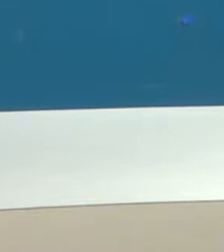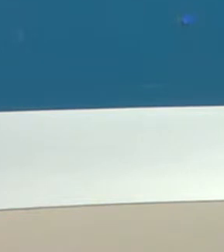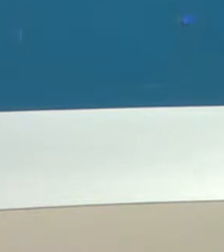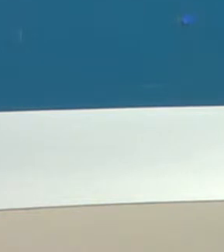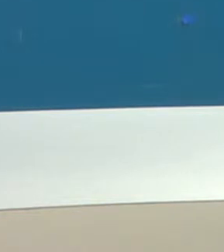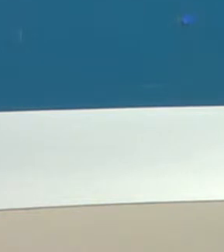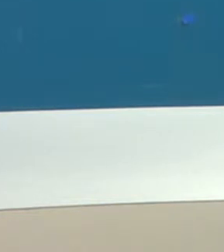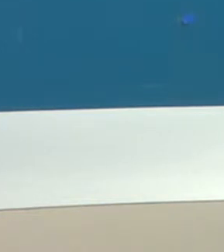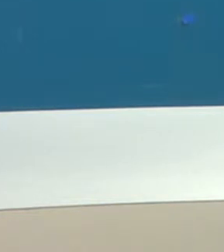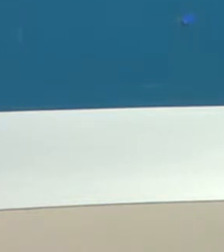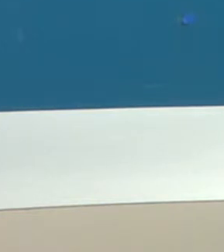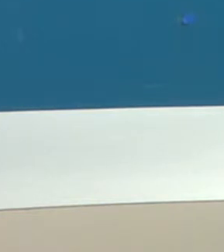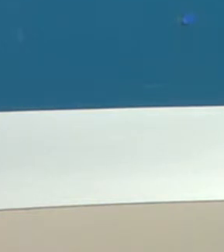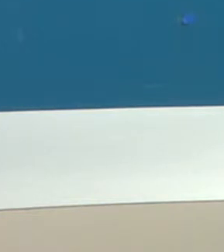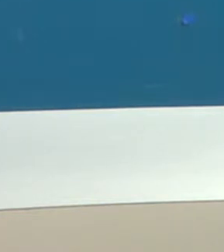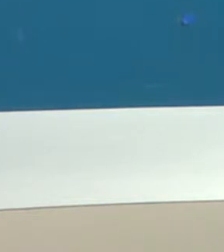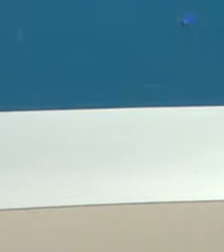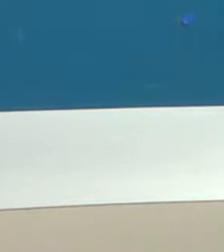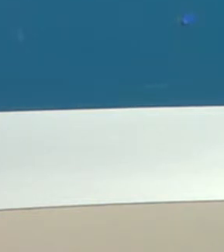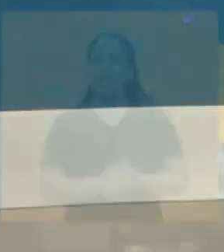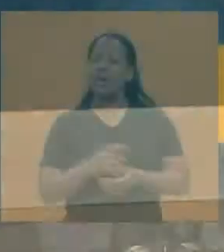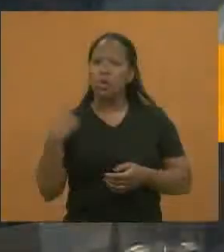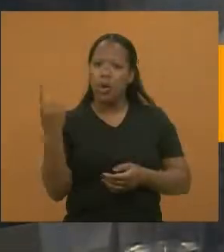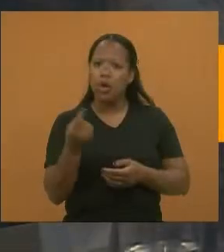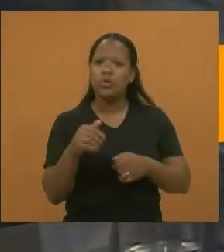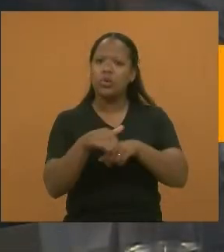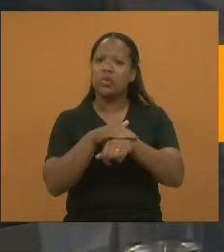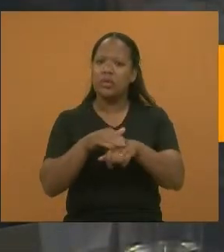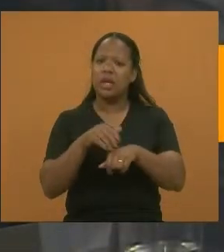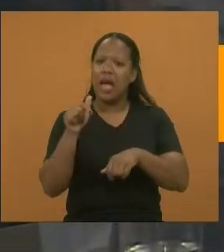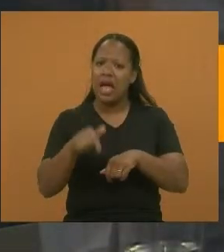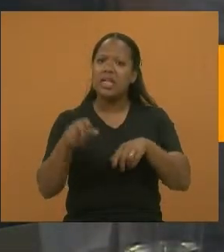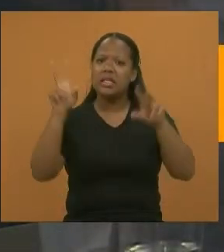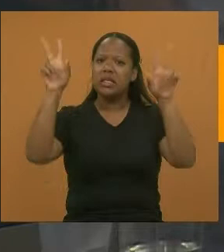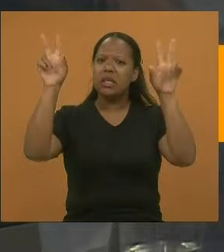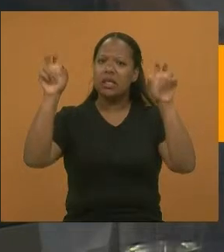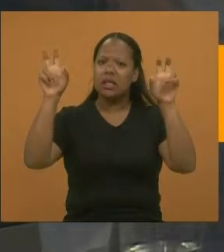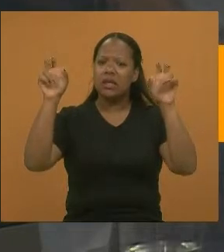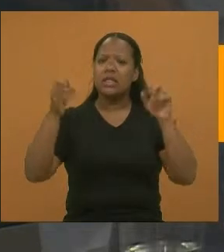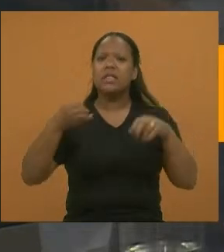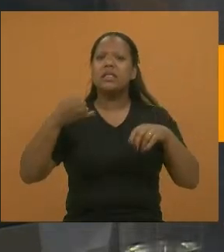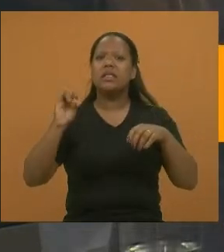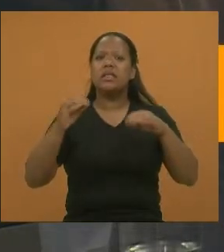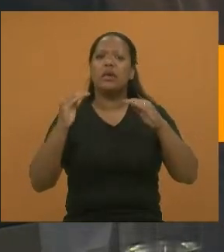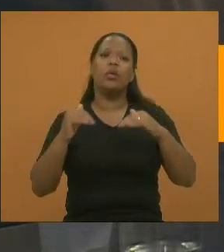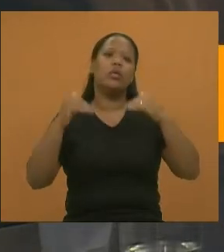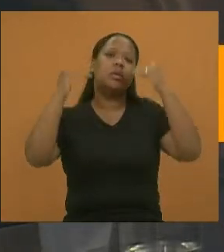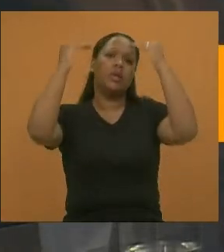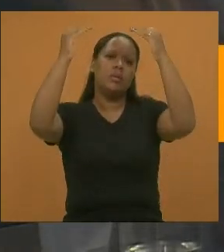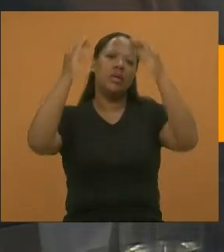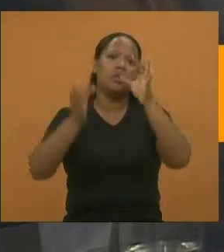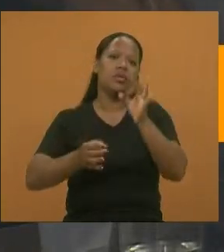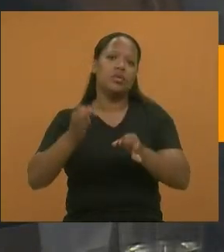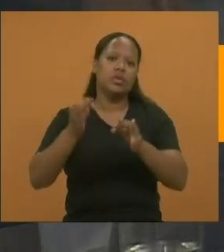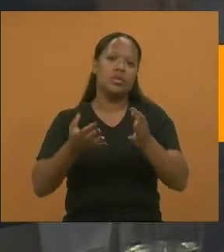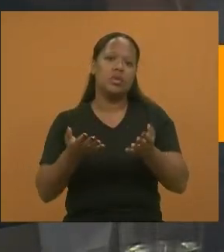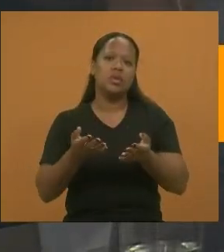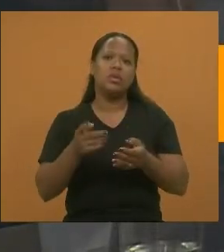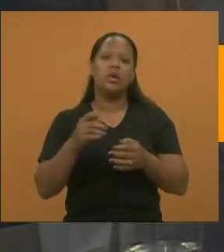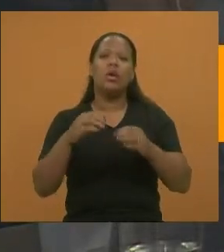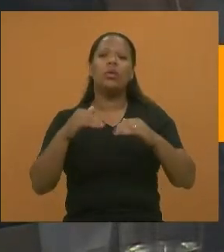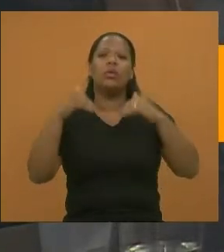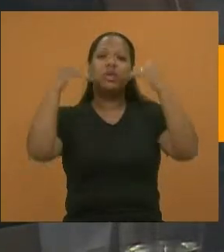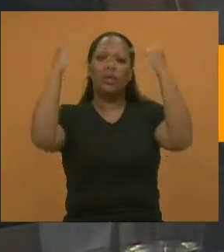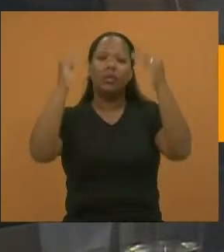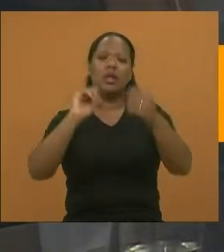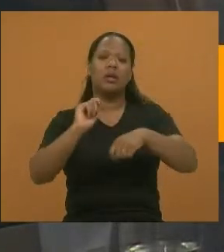Luiz Flávio, que ele falou a respeito do projeto. Se o tribunal tivesse dito, e aí tem essa teoria que foi mencionada